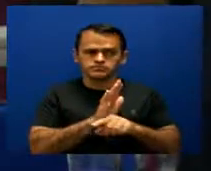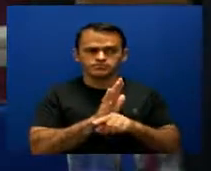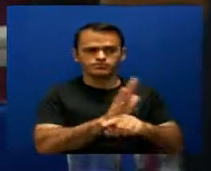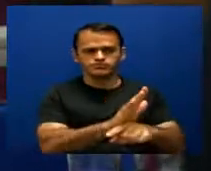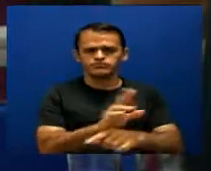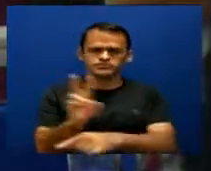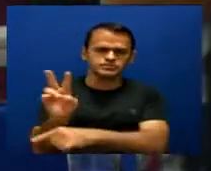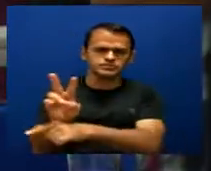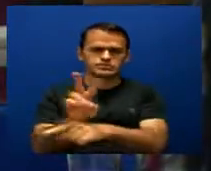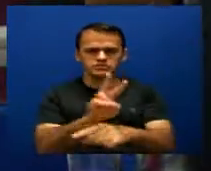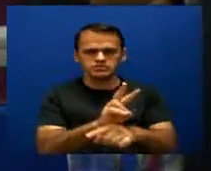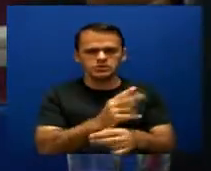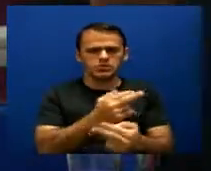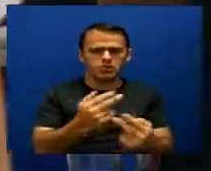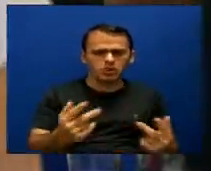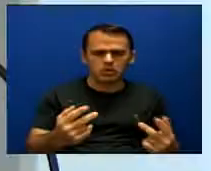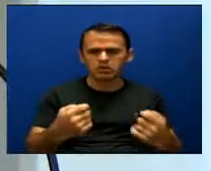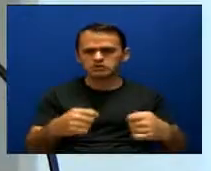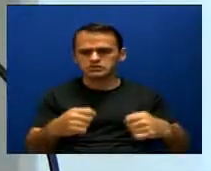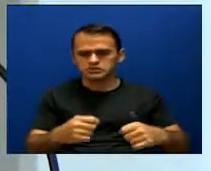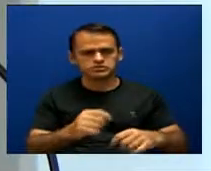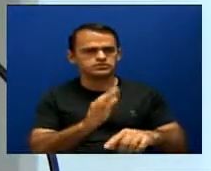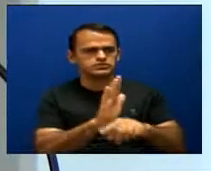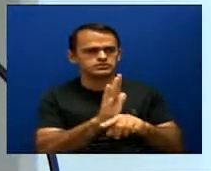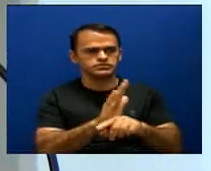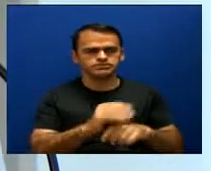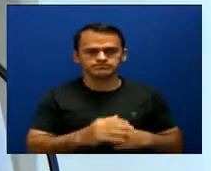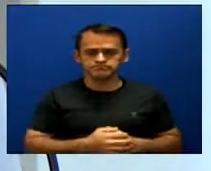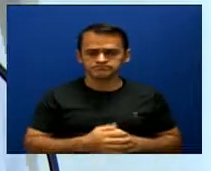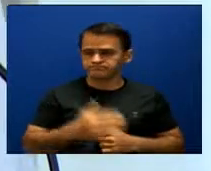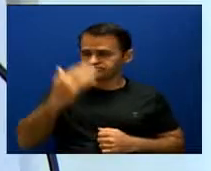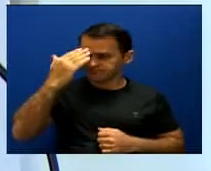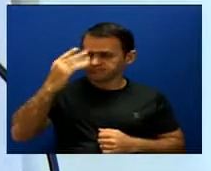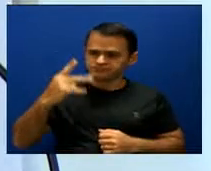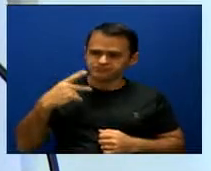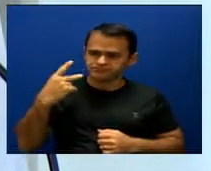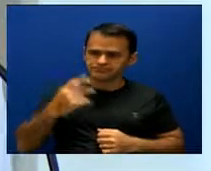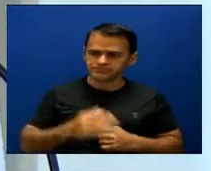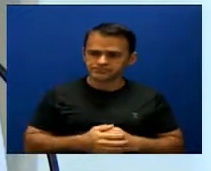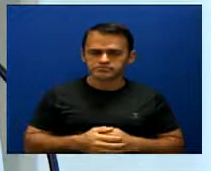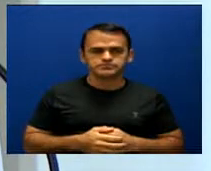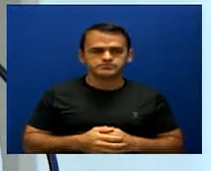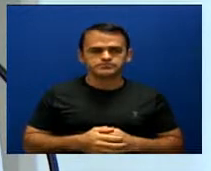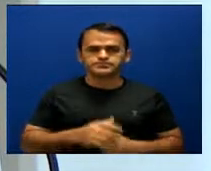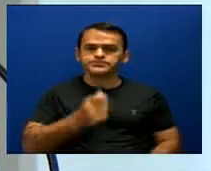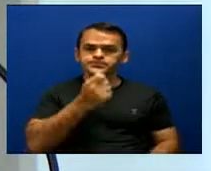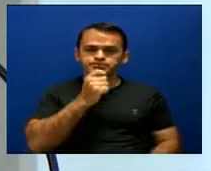for necessário. Muito obrigado, tá? Viu? Muito obrigado, vereadora. Vereador Silvano Júnior.